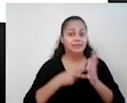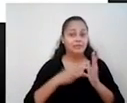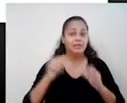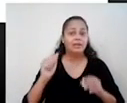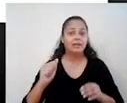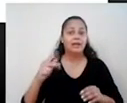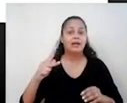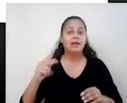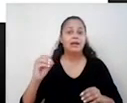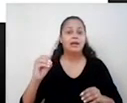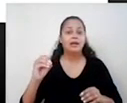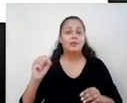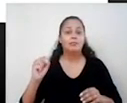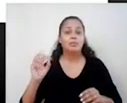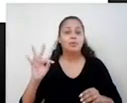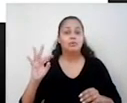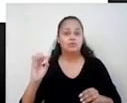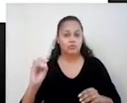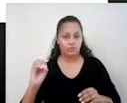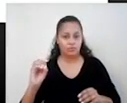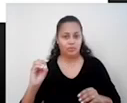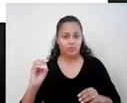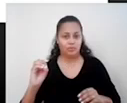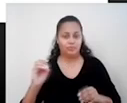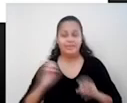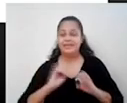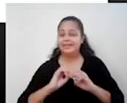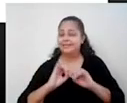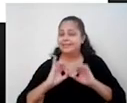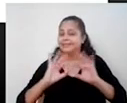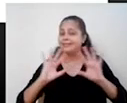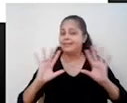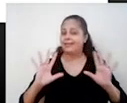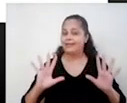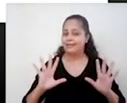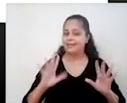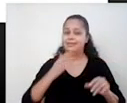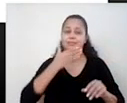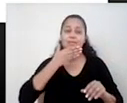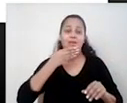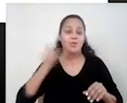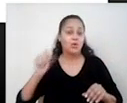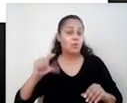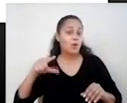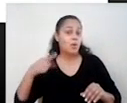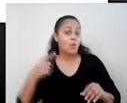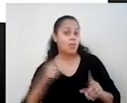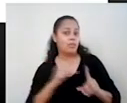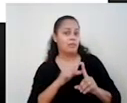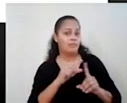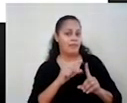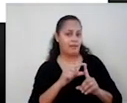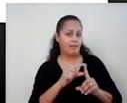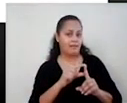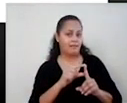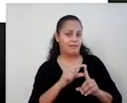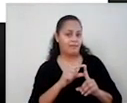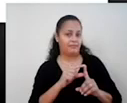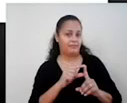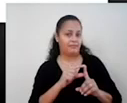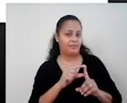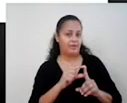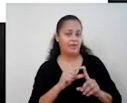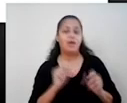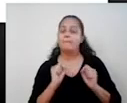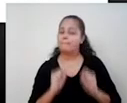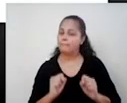aposto. Então, olha, o aposto, a primeira coisa que já dá para saber é que ele esclarece melhor uma outra palavra, um outro termo.